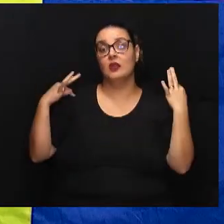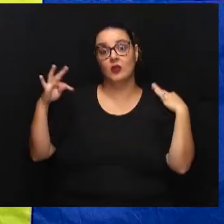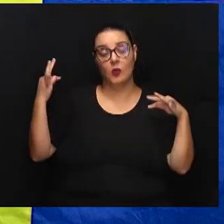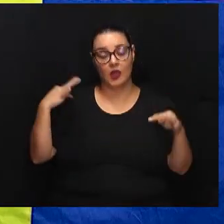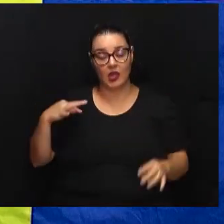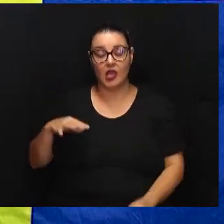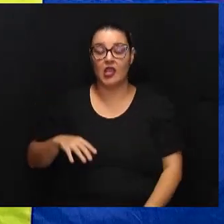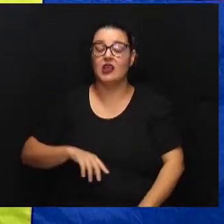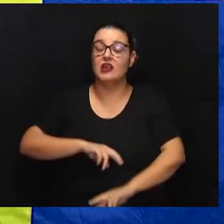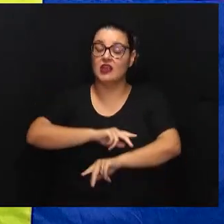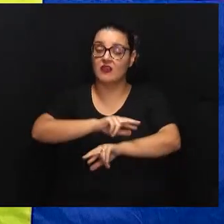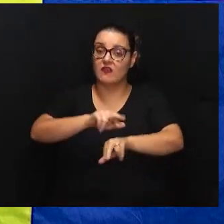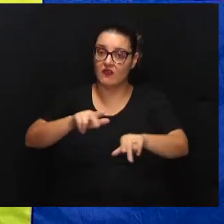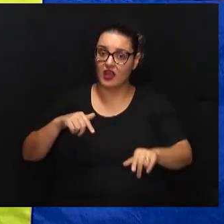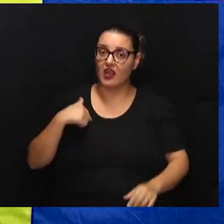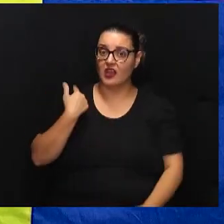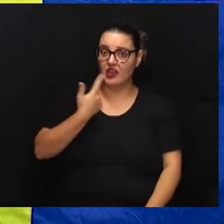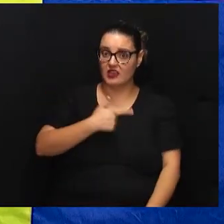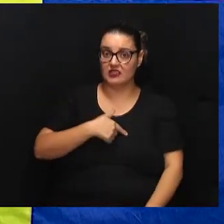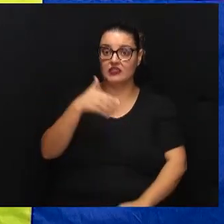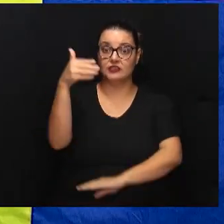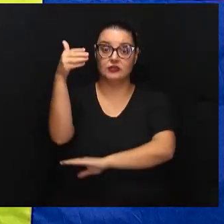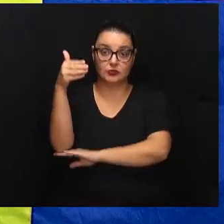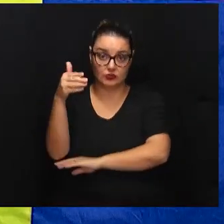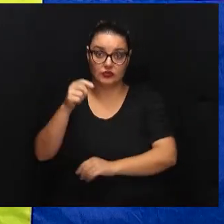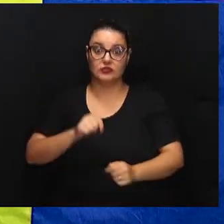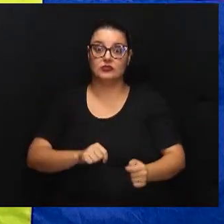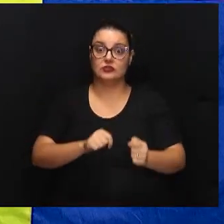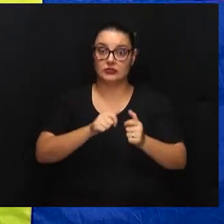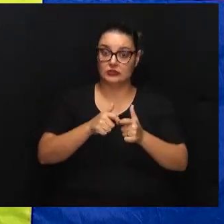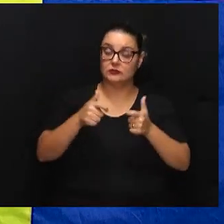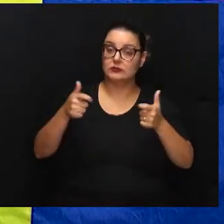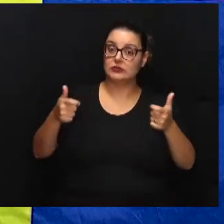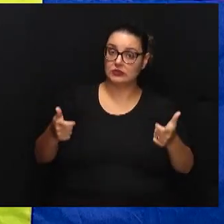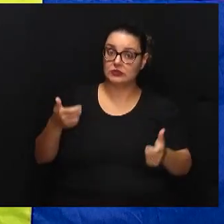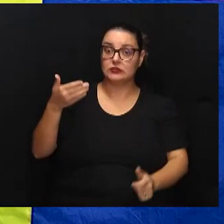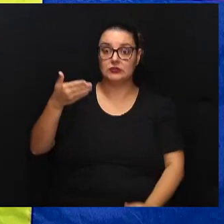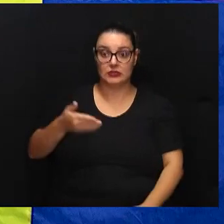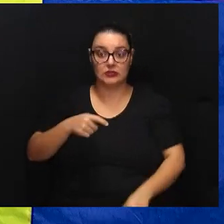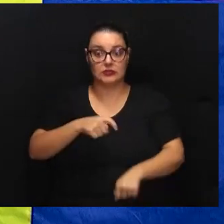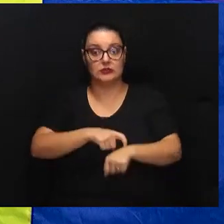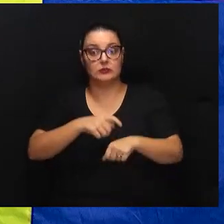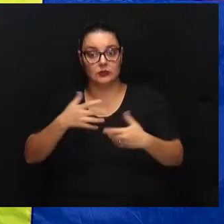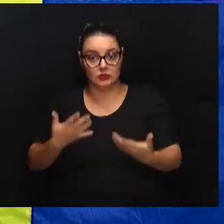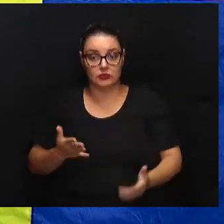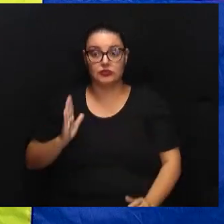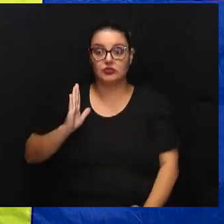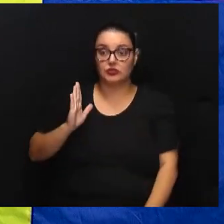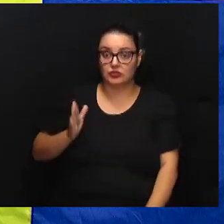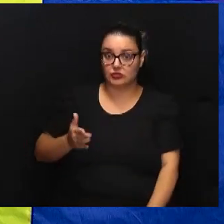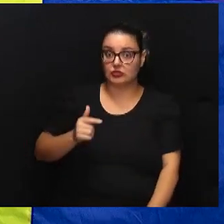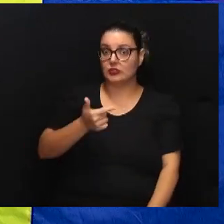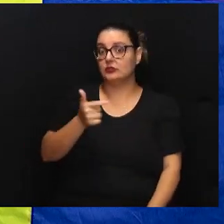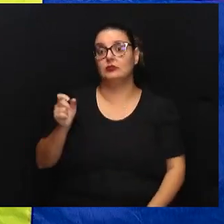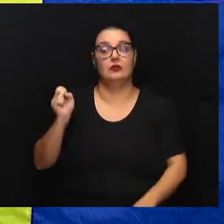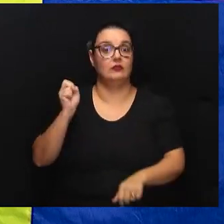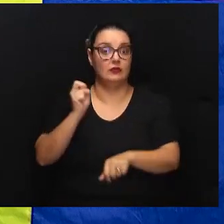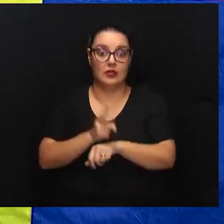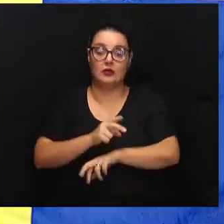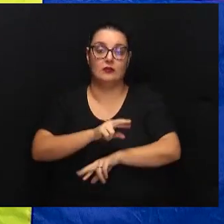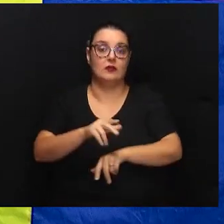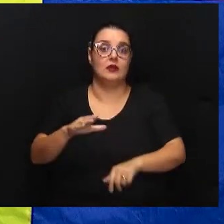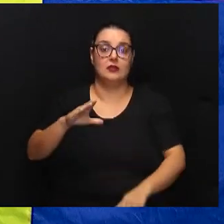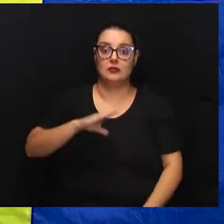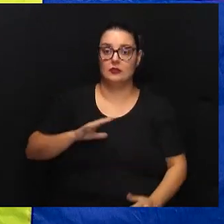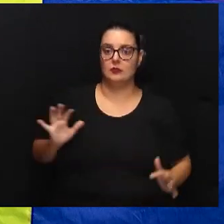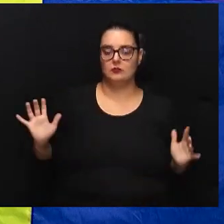hotéis se beneficiam muito desse momento, já estão sem vagas, muitas cidades ao entorno vêm para Campinas, então os